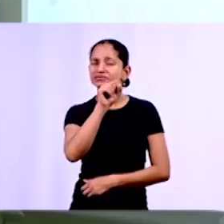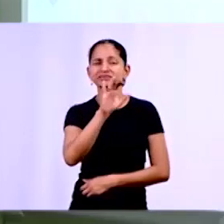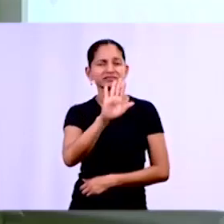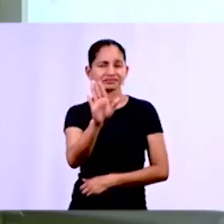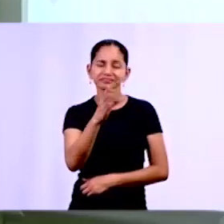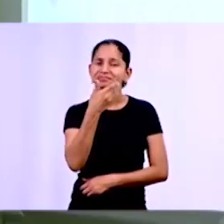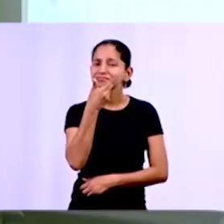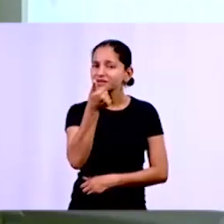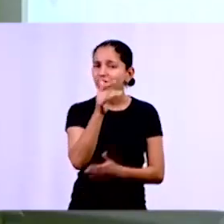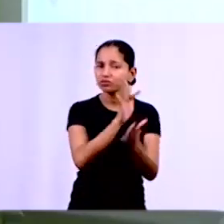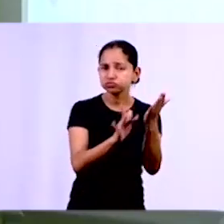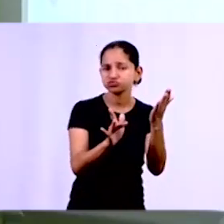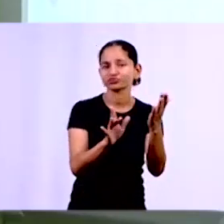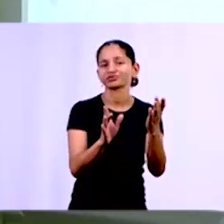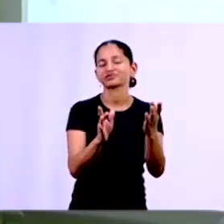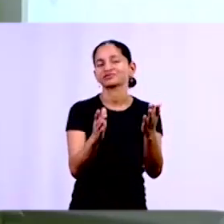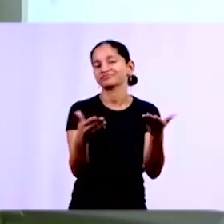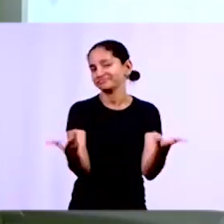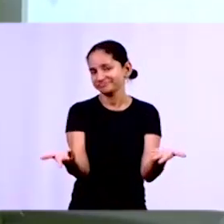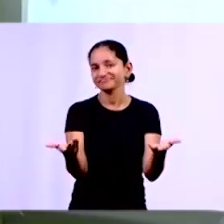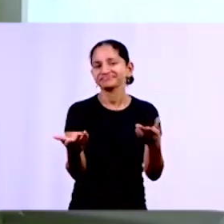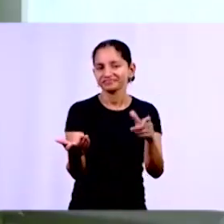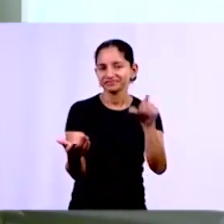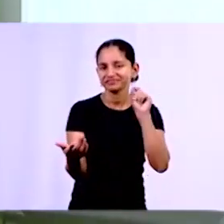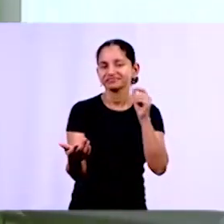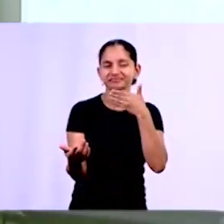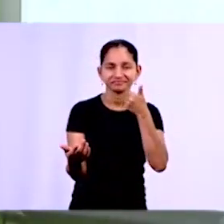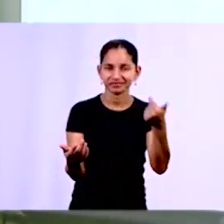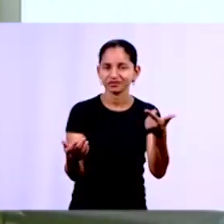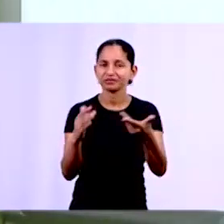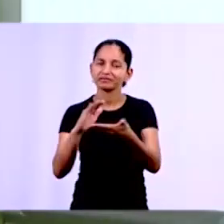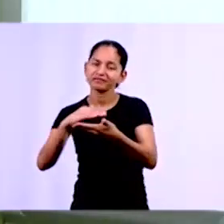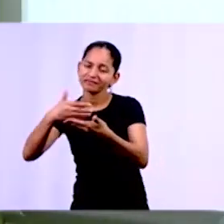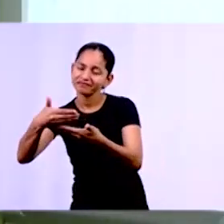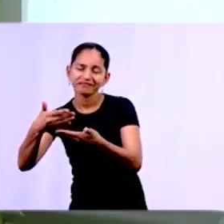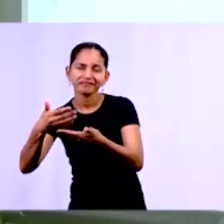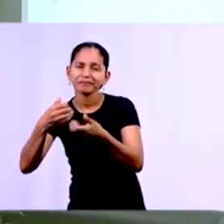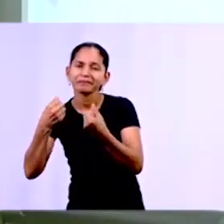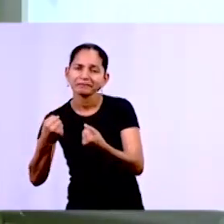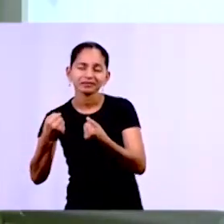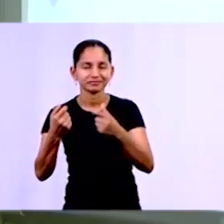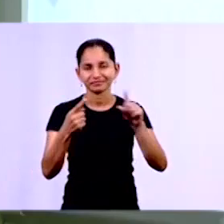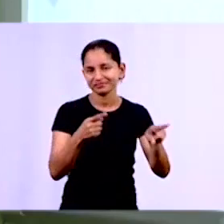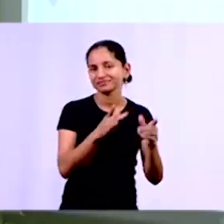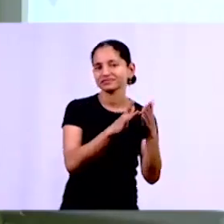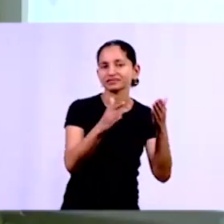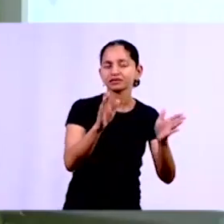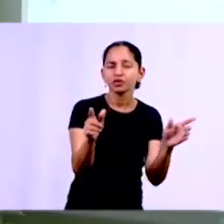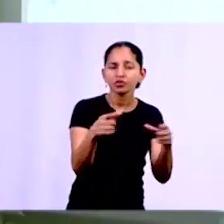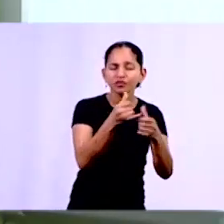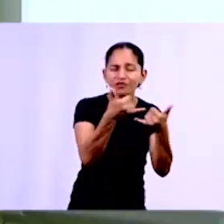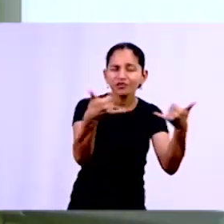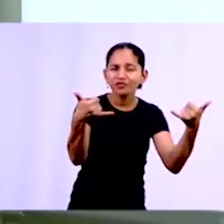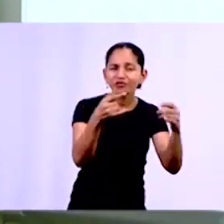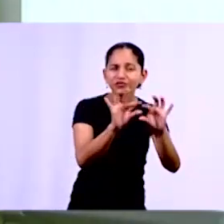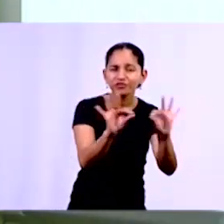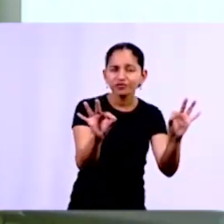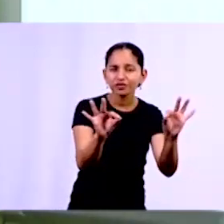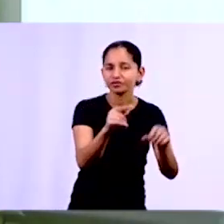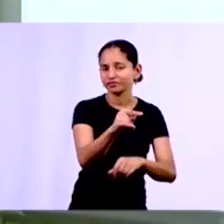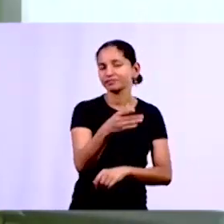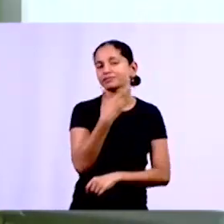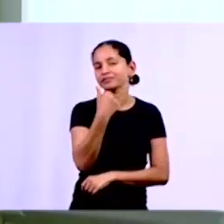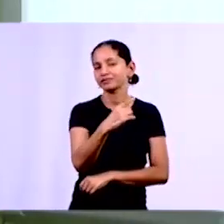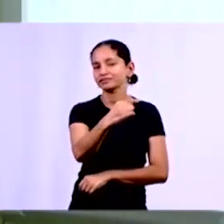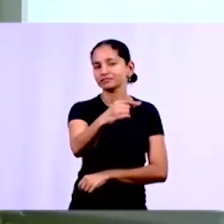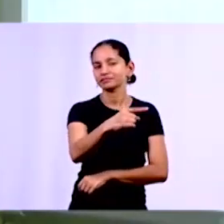que o netbooks. Então nós temos esses microcomputadores. E a grande pergunta que nós vamos